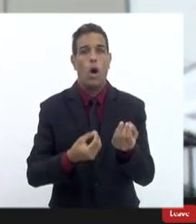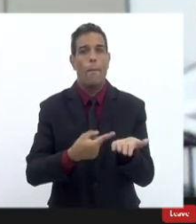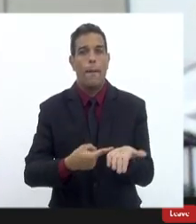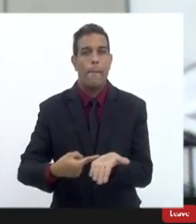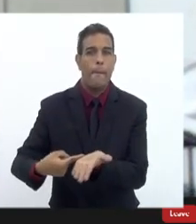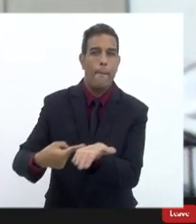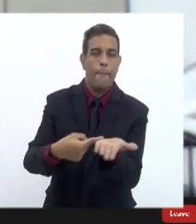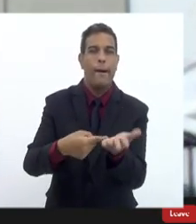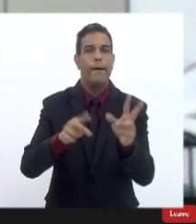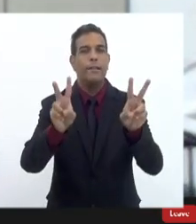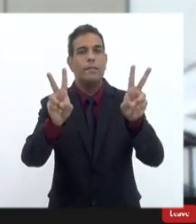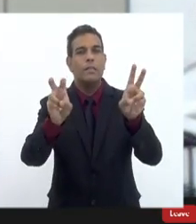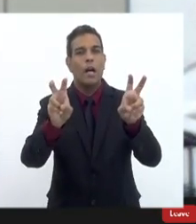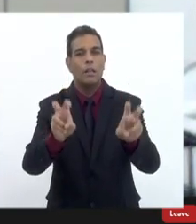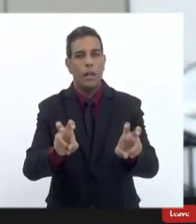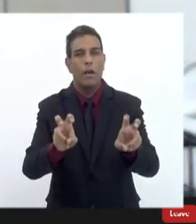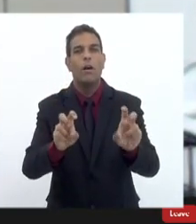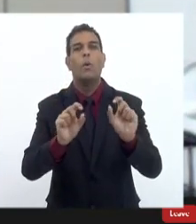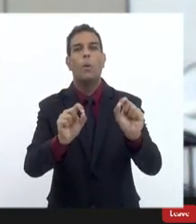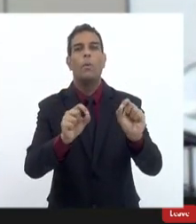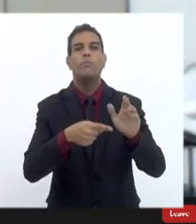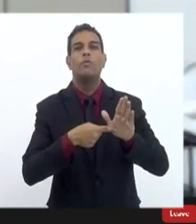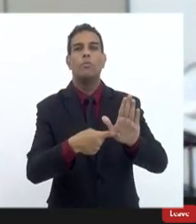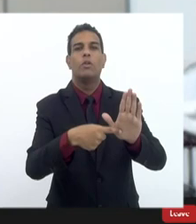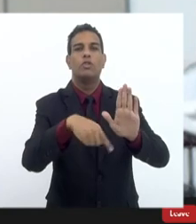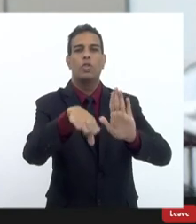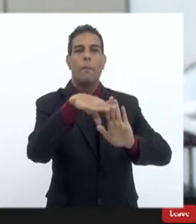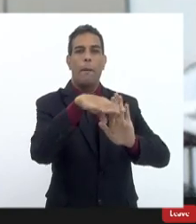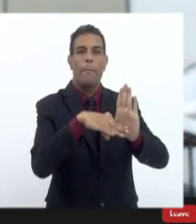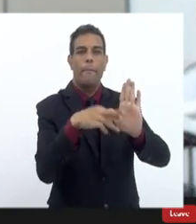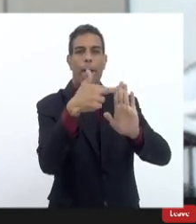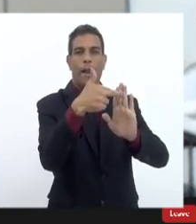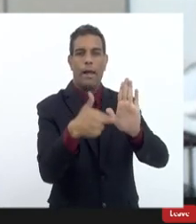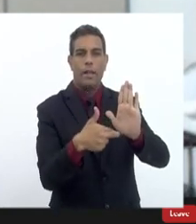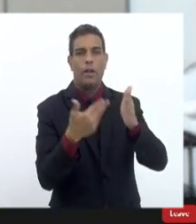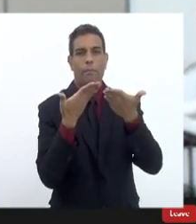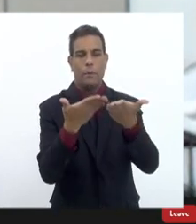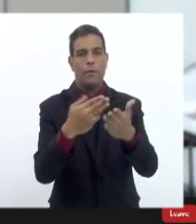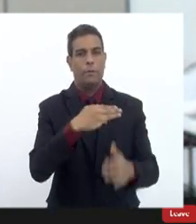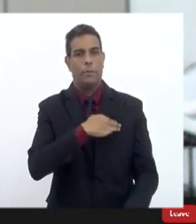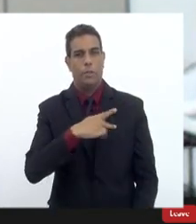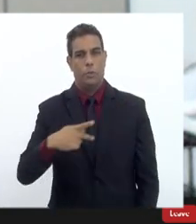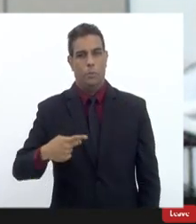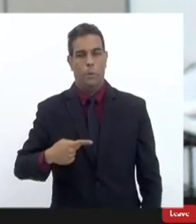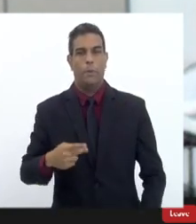vários outros temas, apresentar também um relatório para vocês. Muito obrigado pela presença.